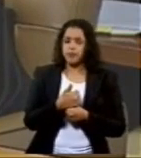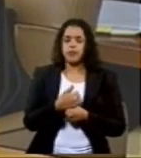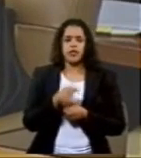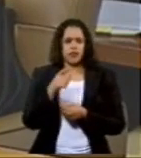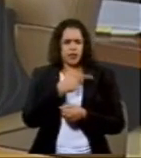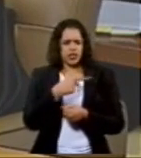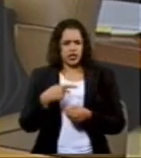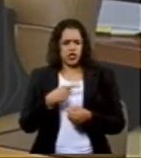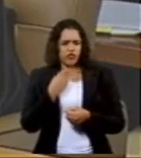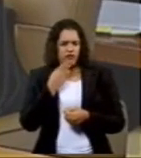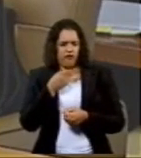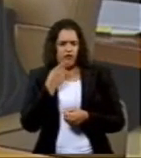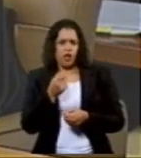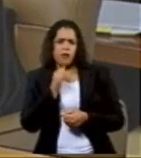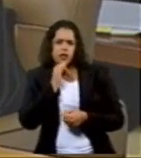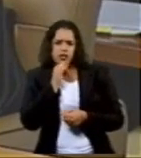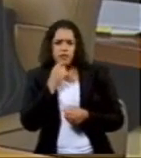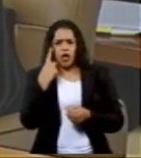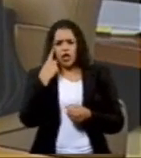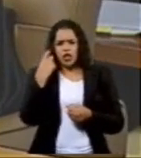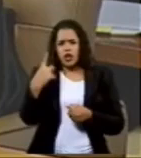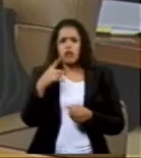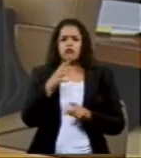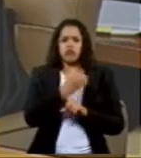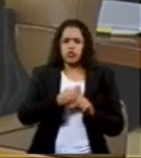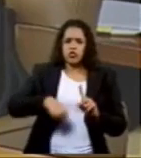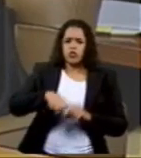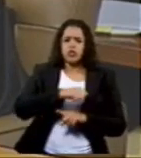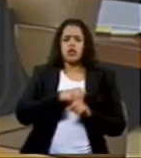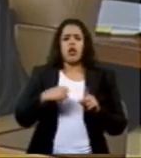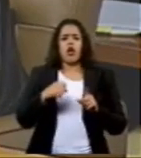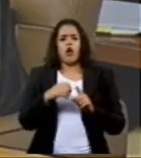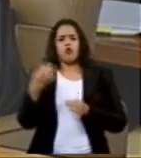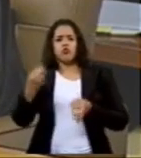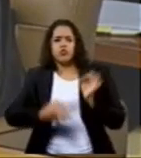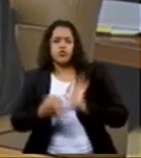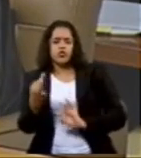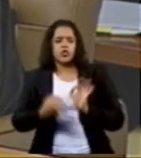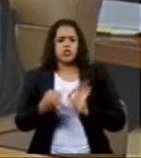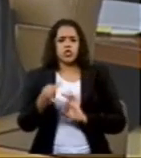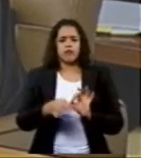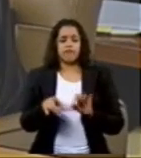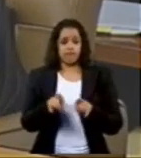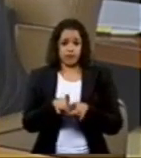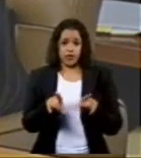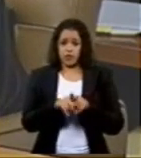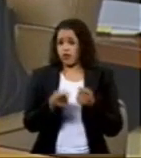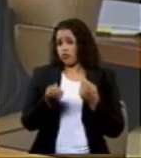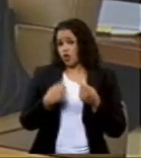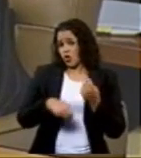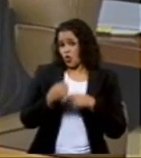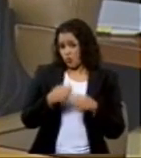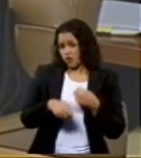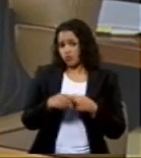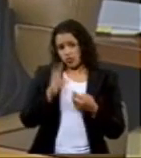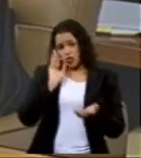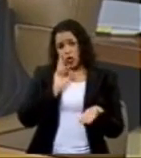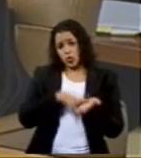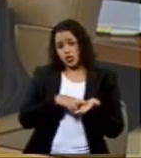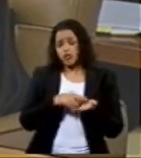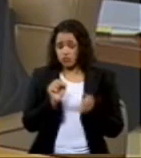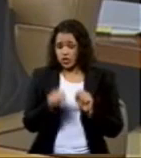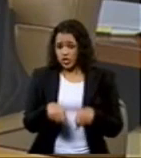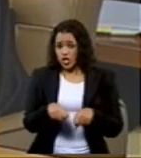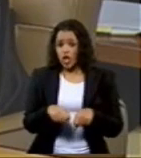indicou a questão como de repercussão social, jurídica e também econômica, foi reconhecida a